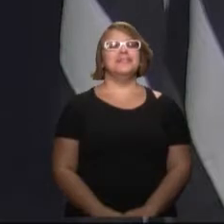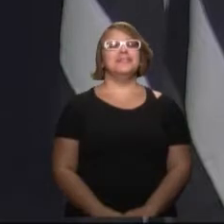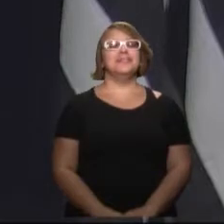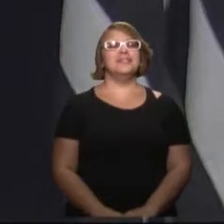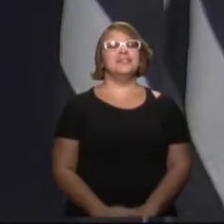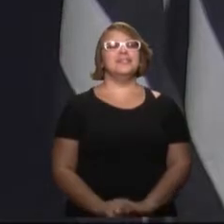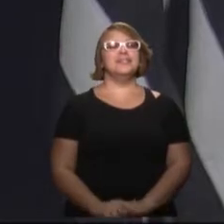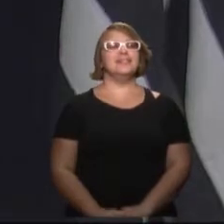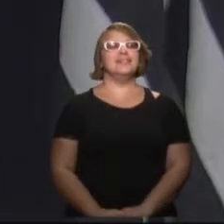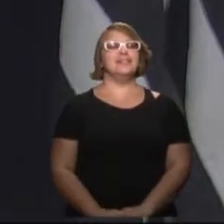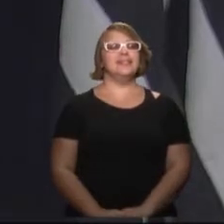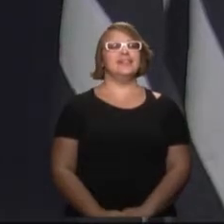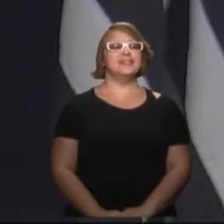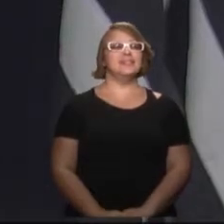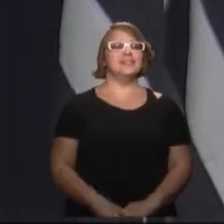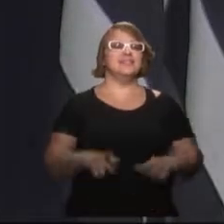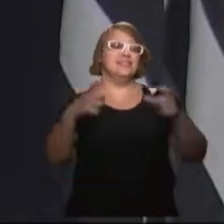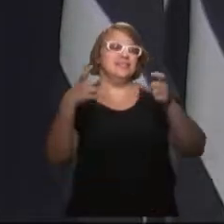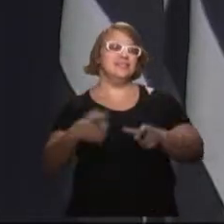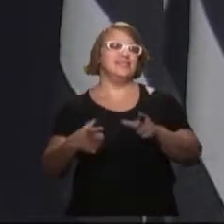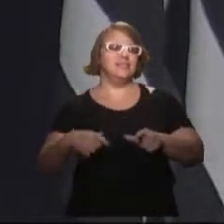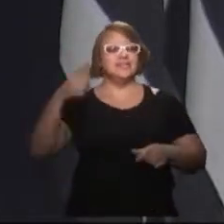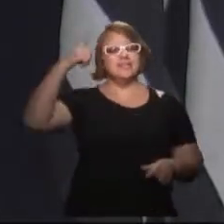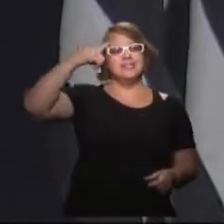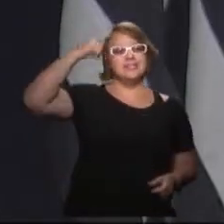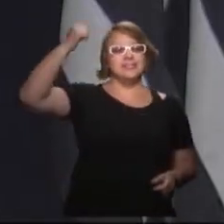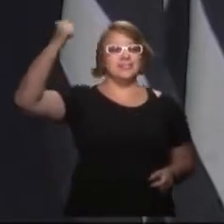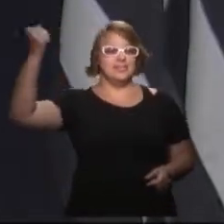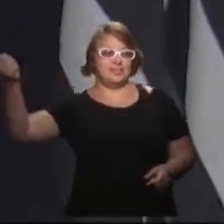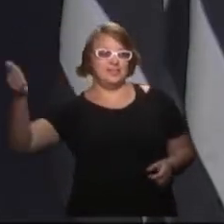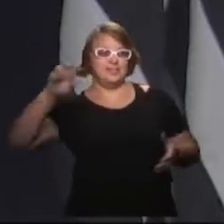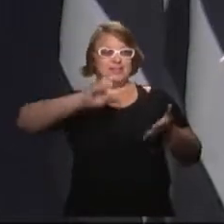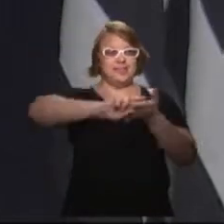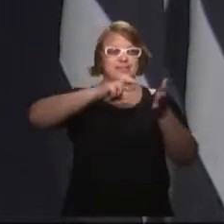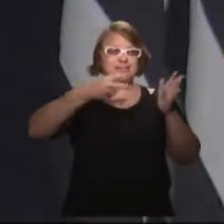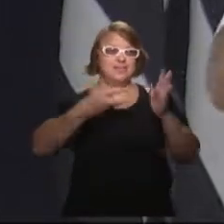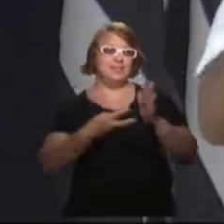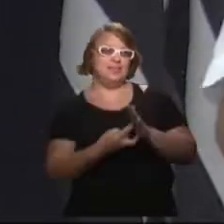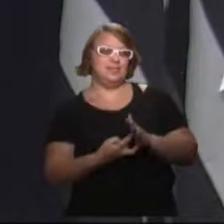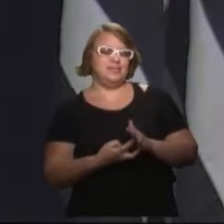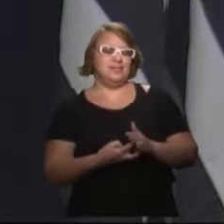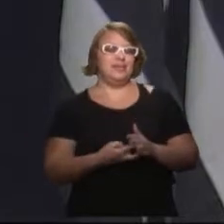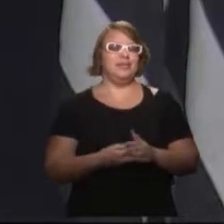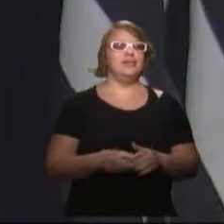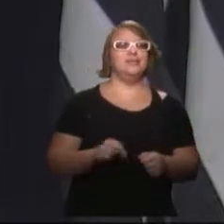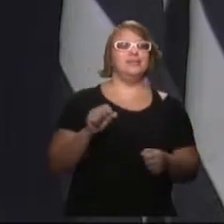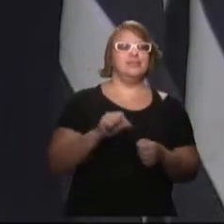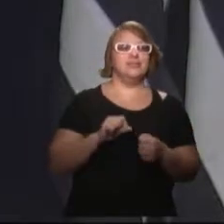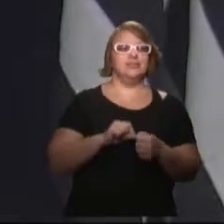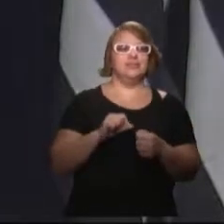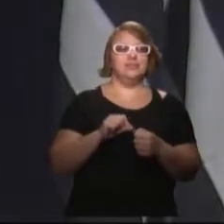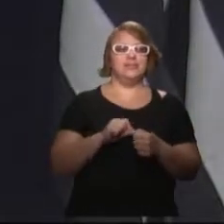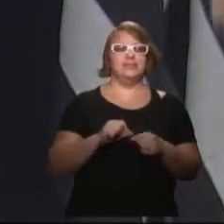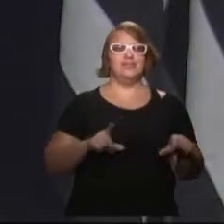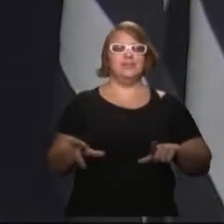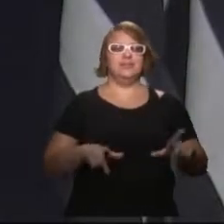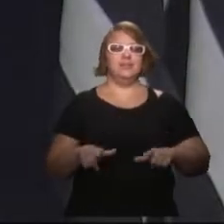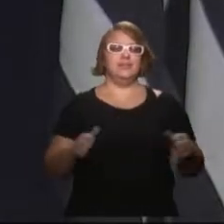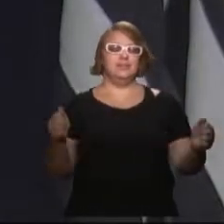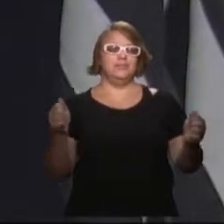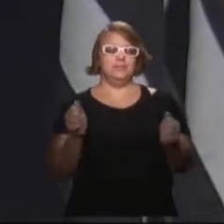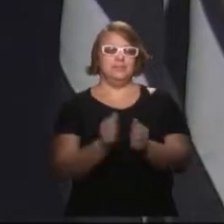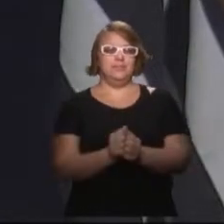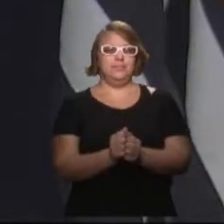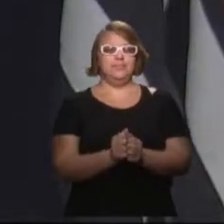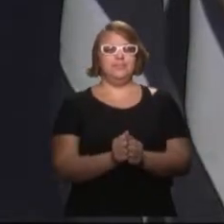vamos, junto com a empresa, com o sindicato, que tem nos atendido, todos os vereadores, no dia 2 de dezembro aqui, fazer esse amplo debate aí na